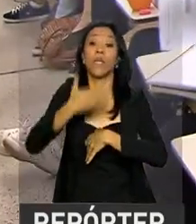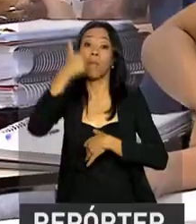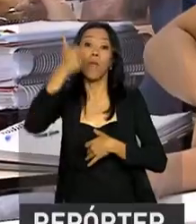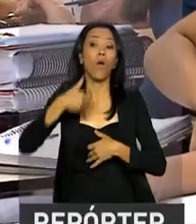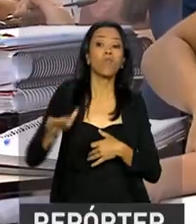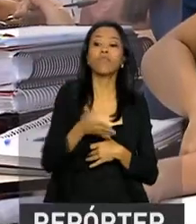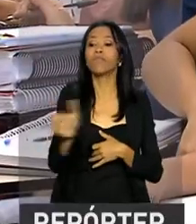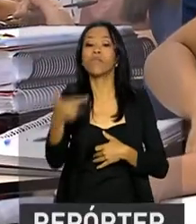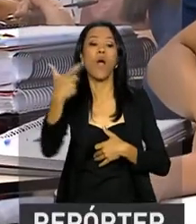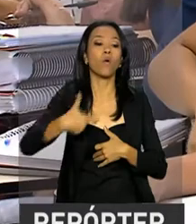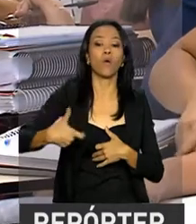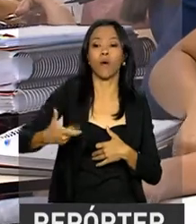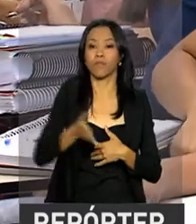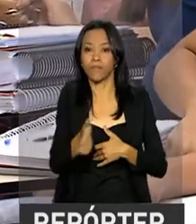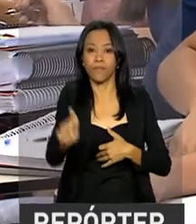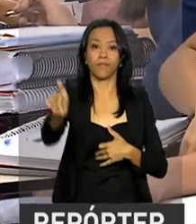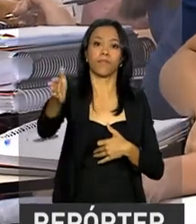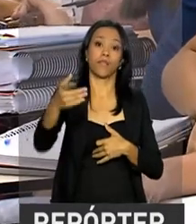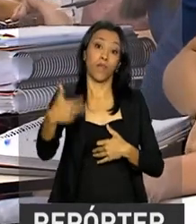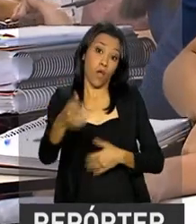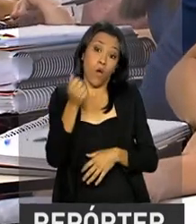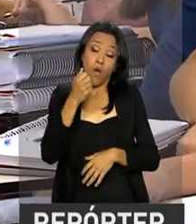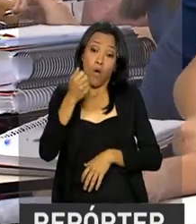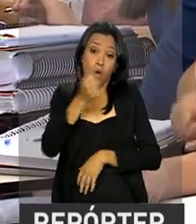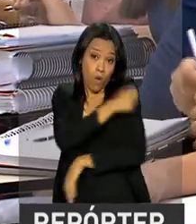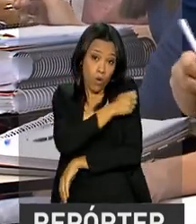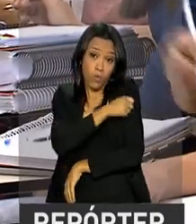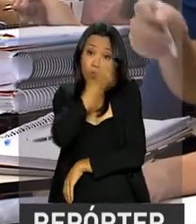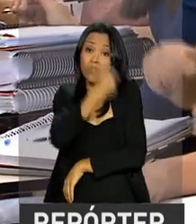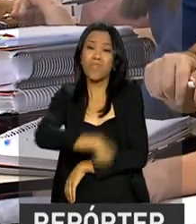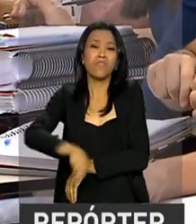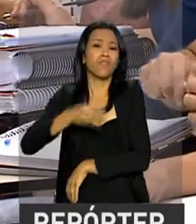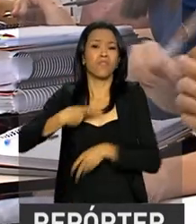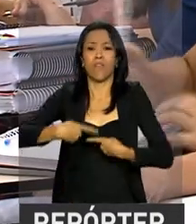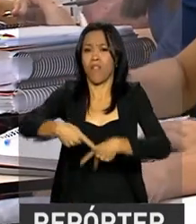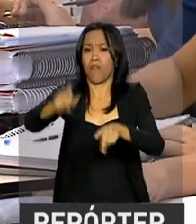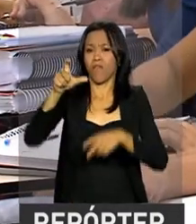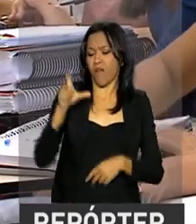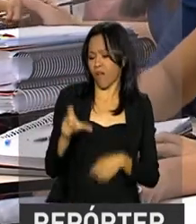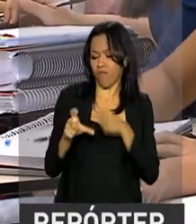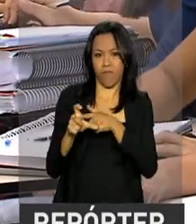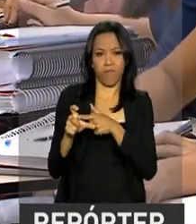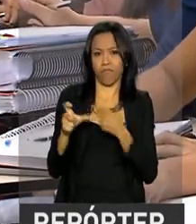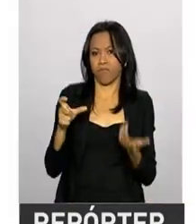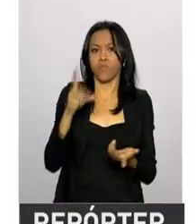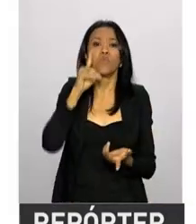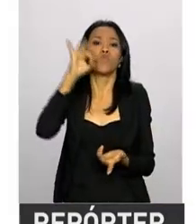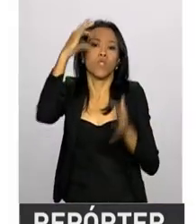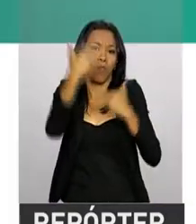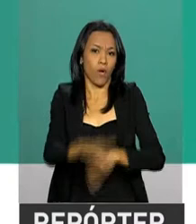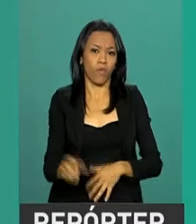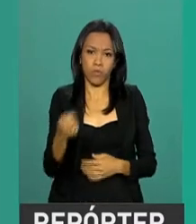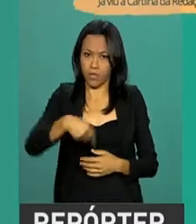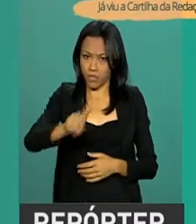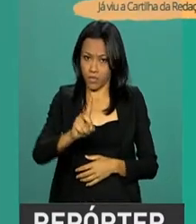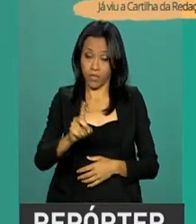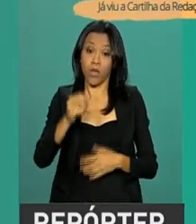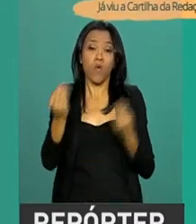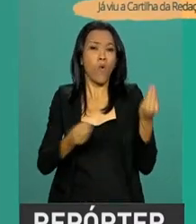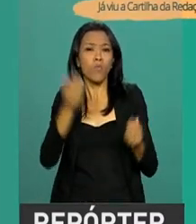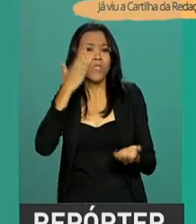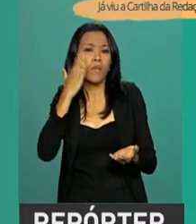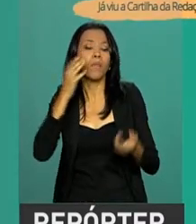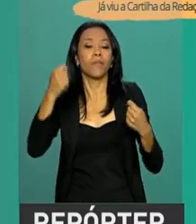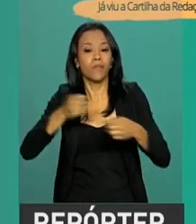chegar o aluno não precisa levar o cartão de confirmação impresso no dia da prova para verificar o cartão é preciso